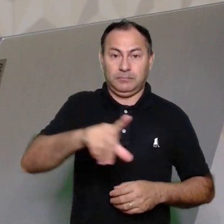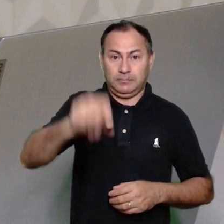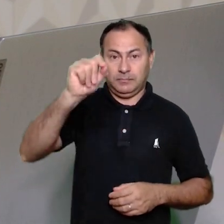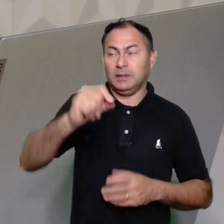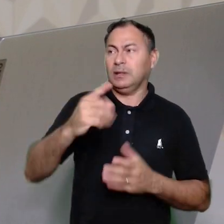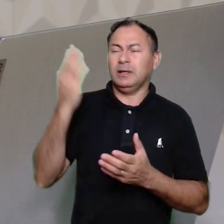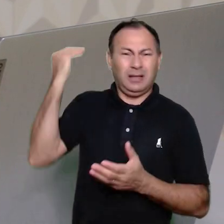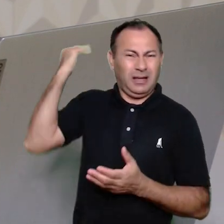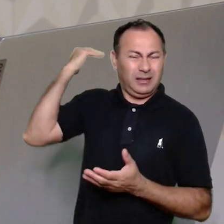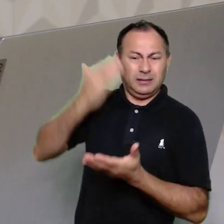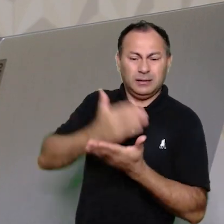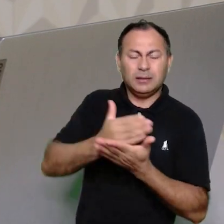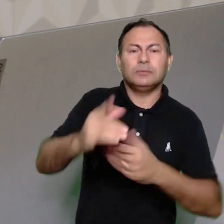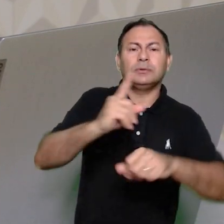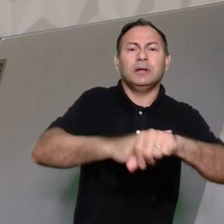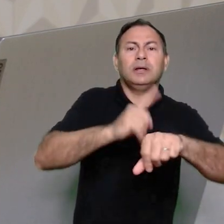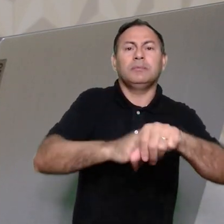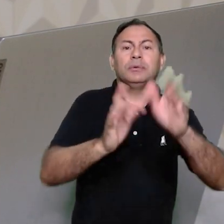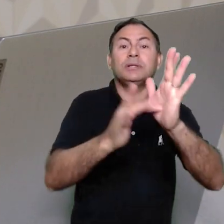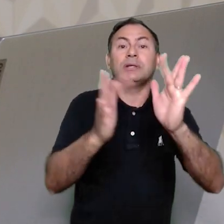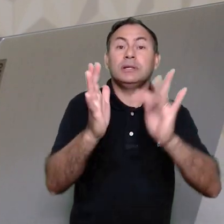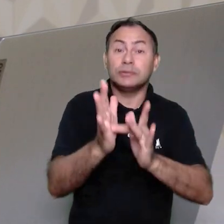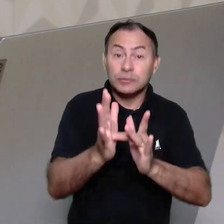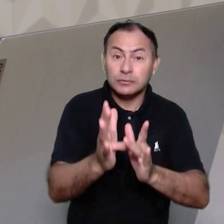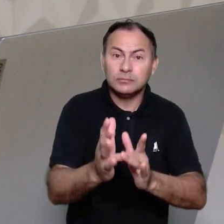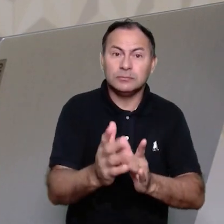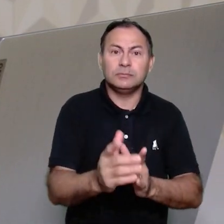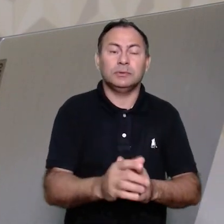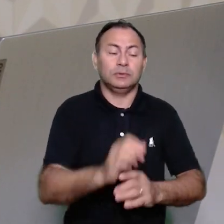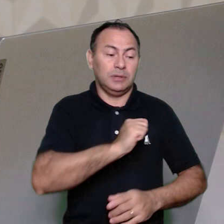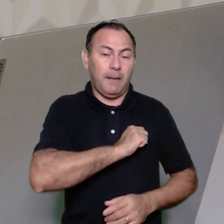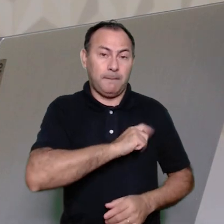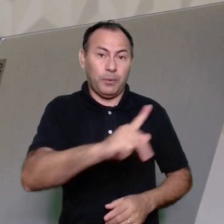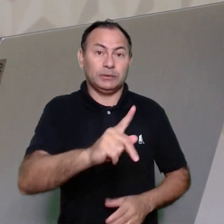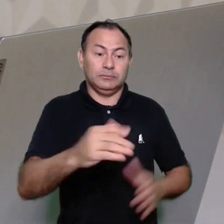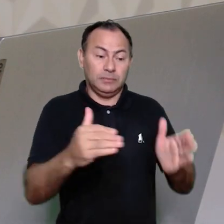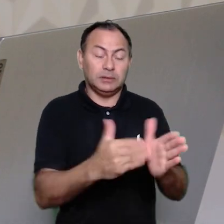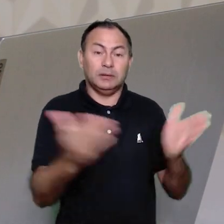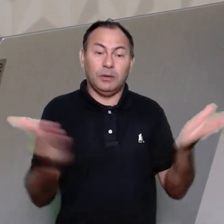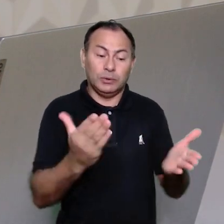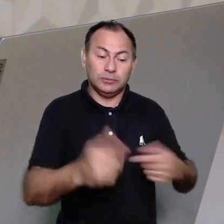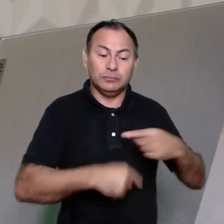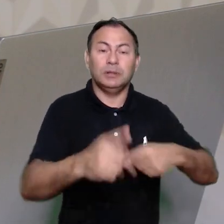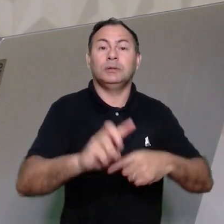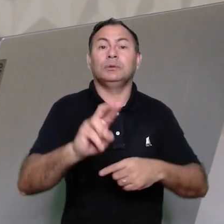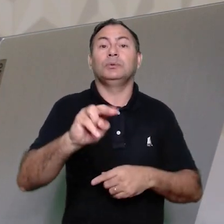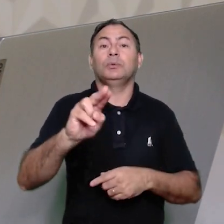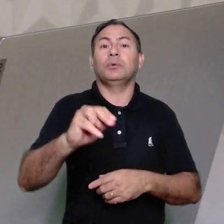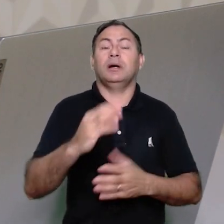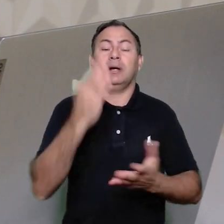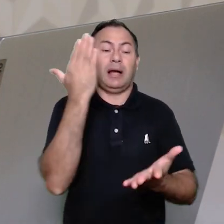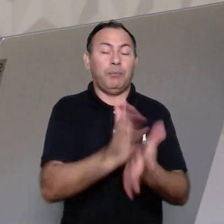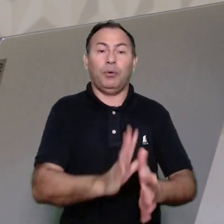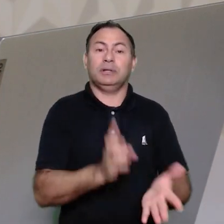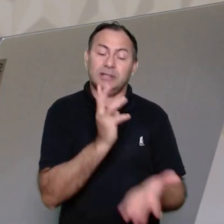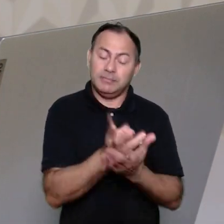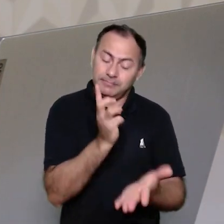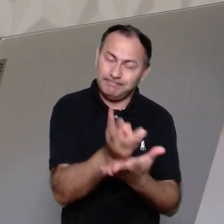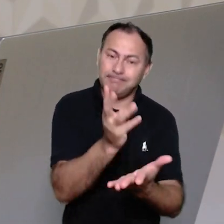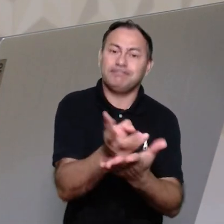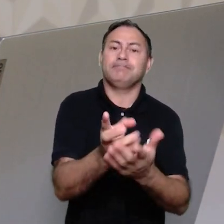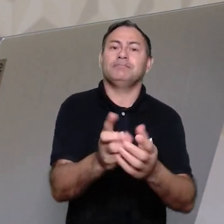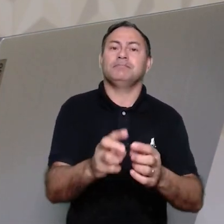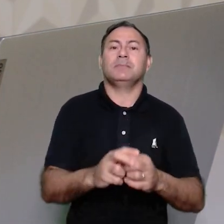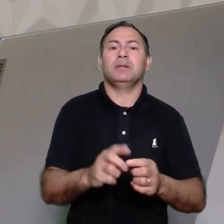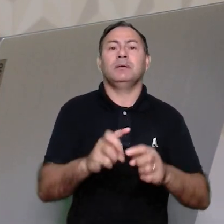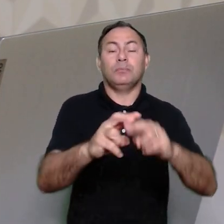Desde lá, desde a época de Cristo, nos apóstolos até hoje, nunca houve interrupção, né? Então,